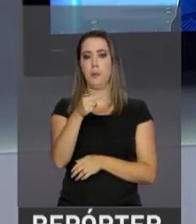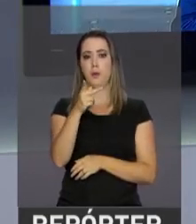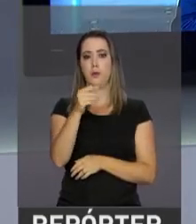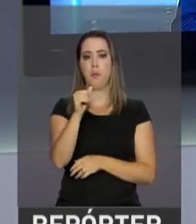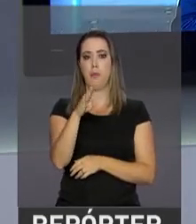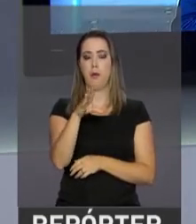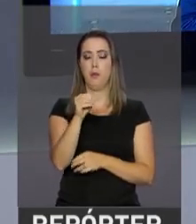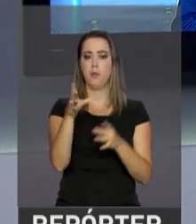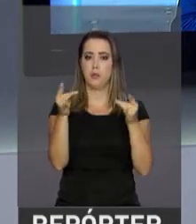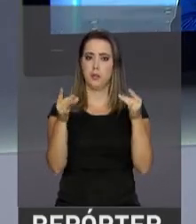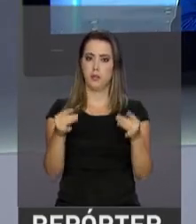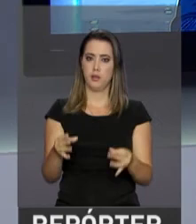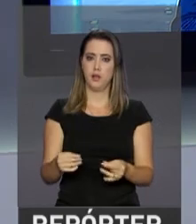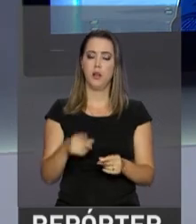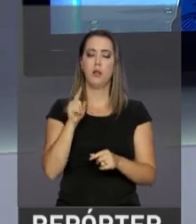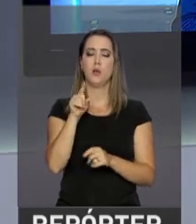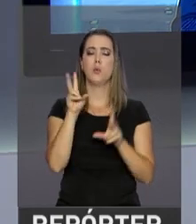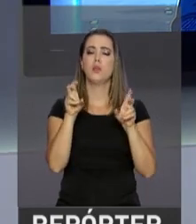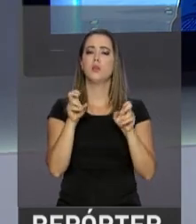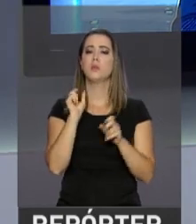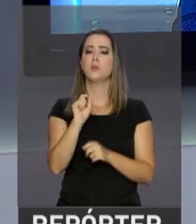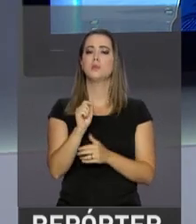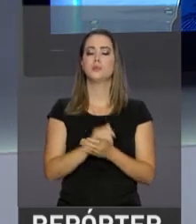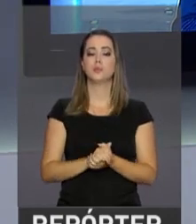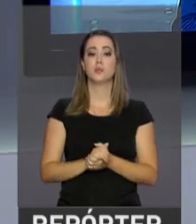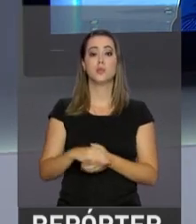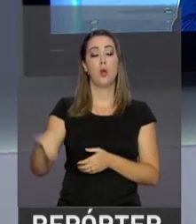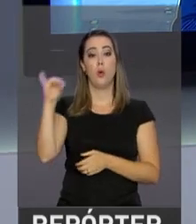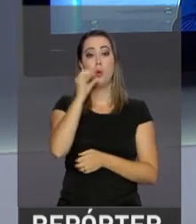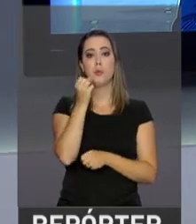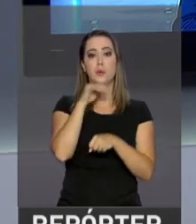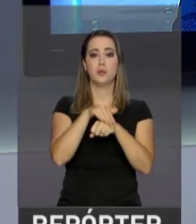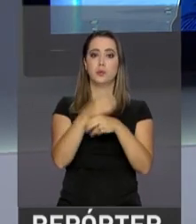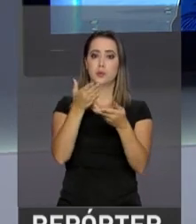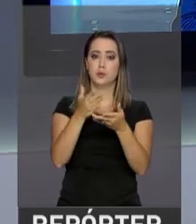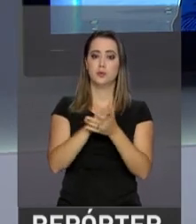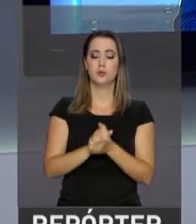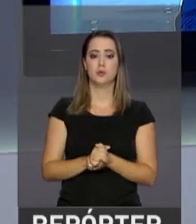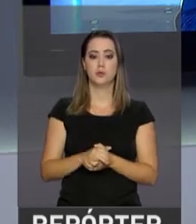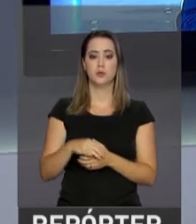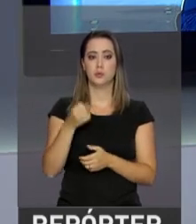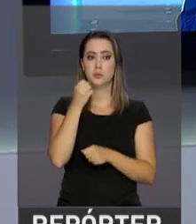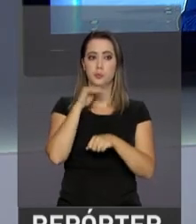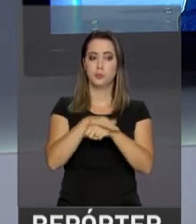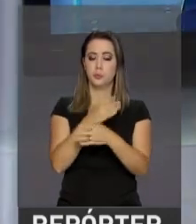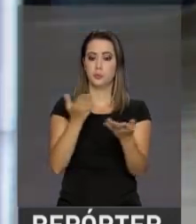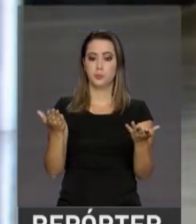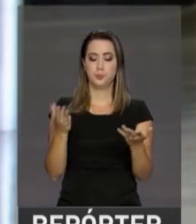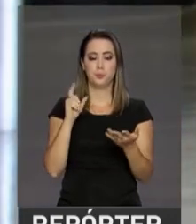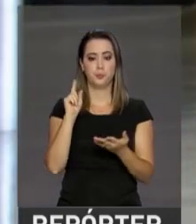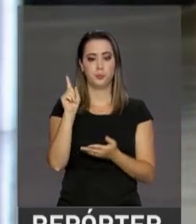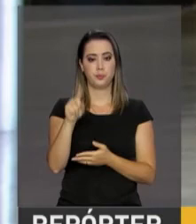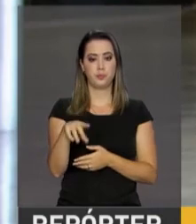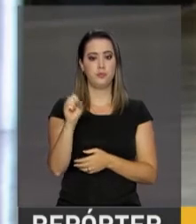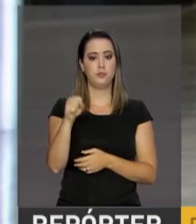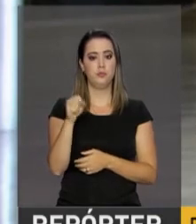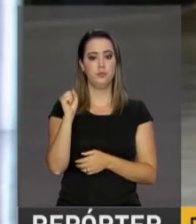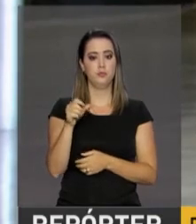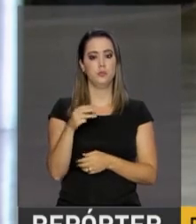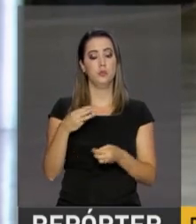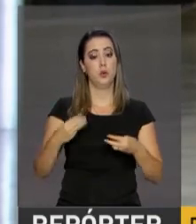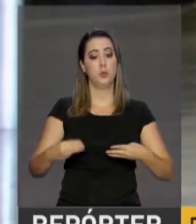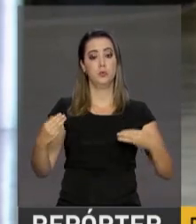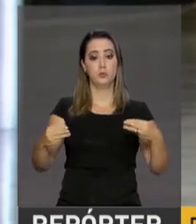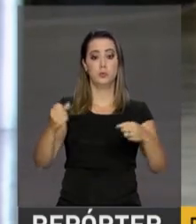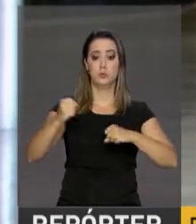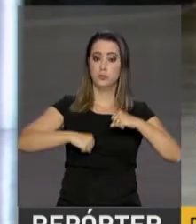os detalhes para a gente sobre esse assunto. Olá, Pablo, boa noite para você. Boa noite, Roberto. Boa noite a todos. É isso mesmo. O ministro